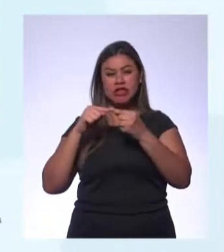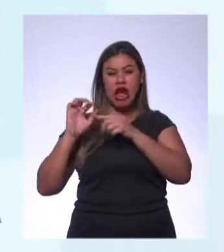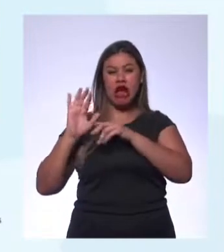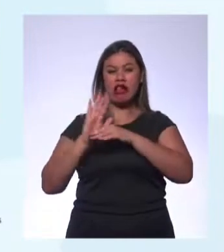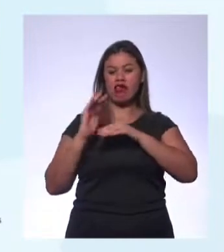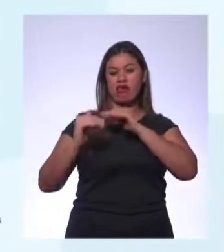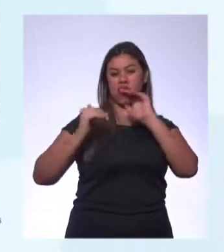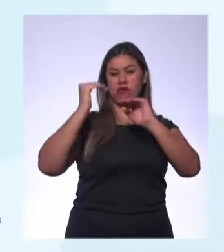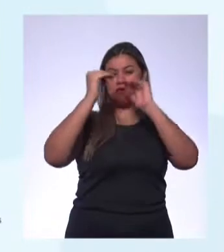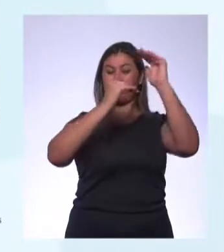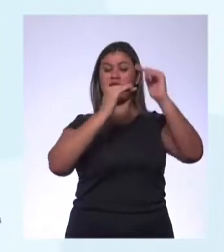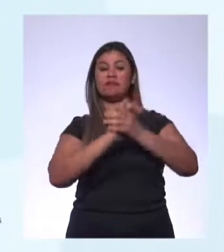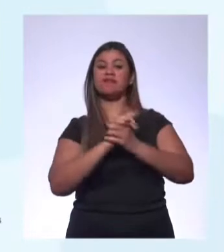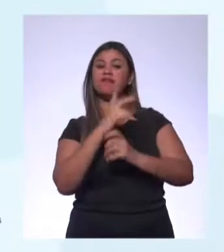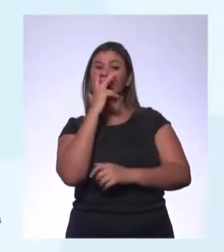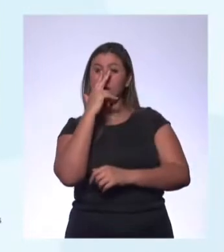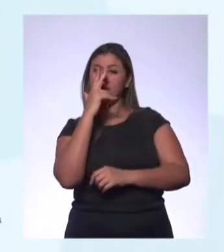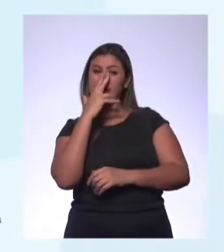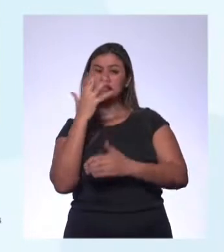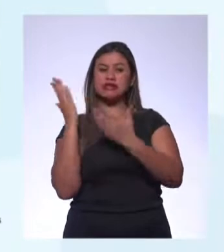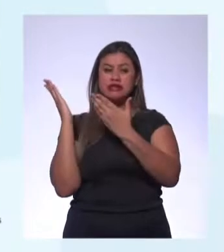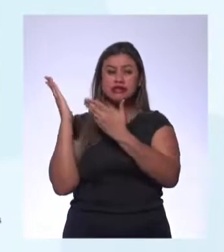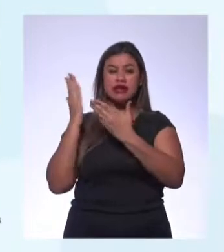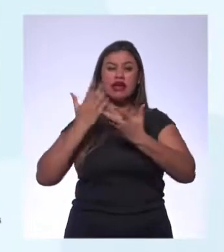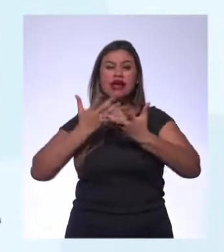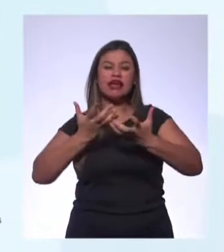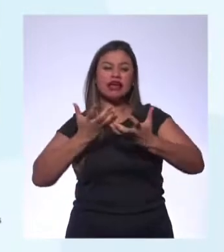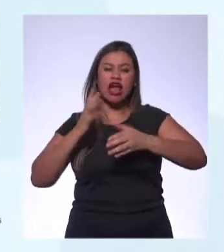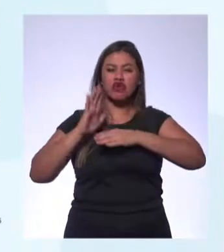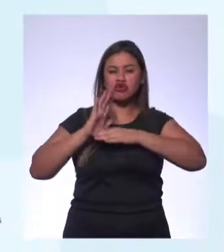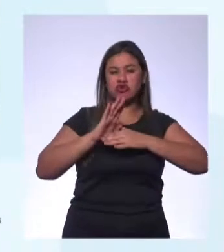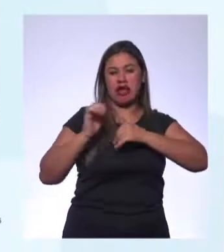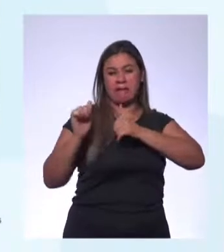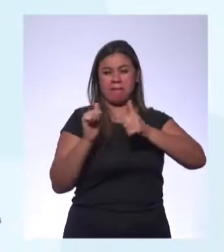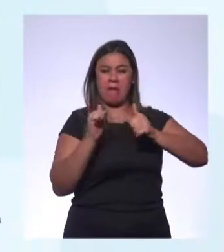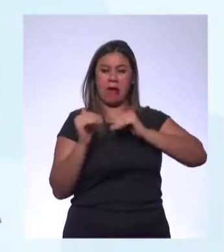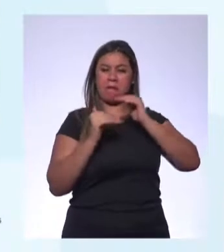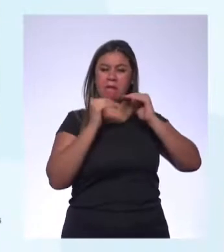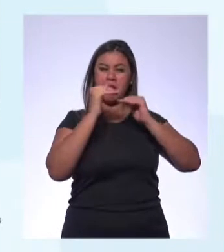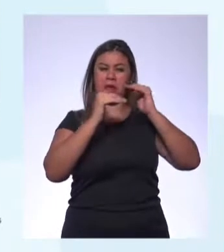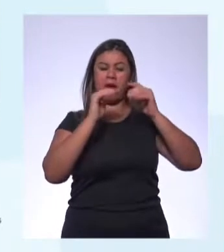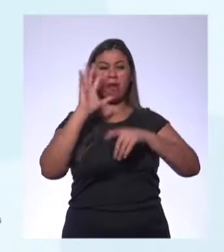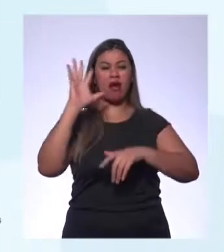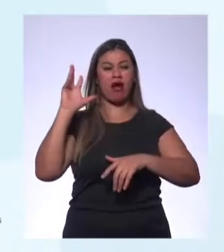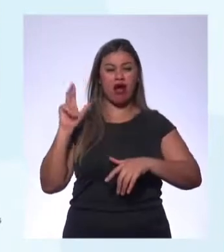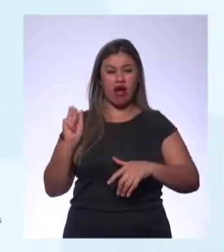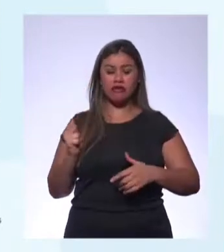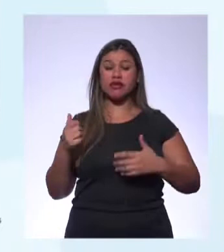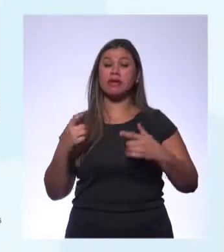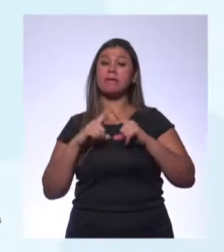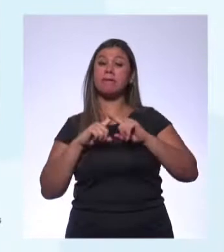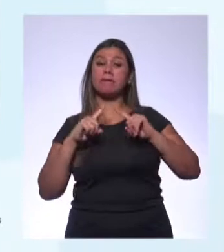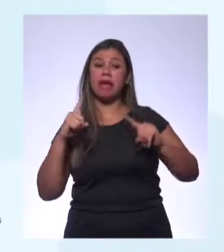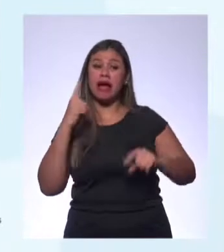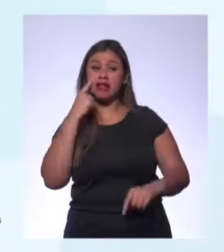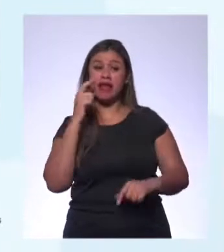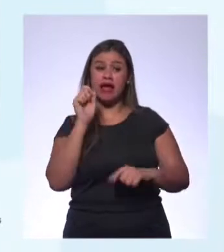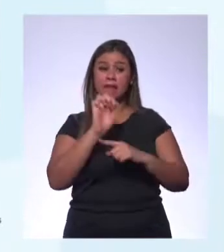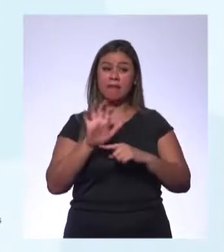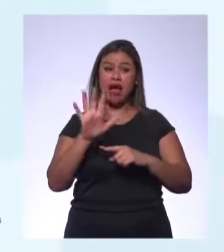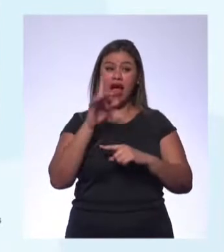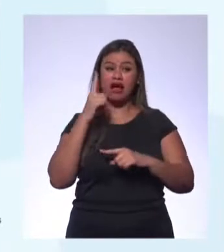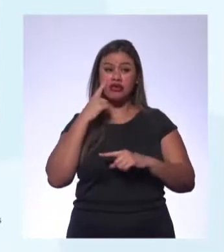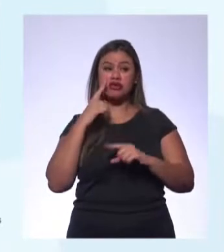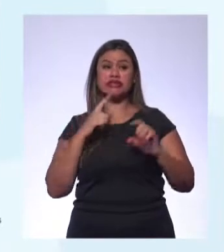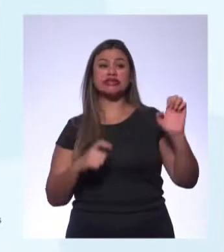civilizatória, né? Parecia que eles queriam o bem, o progresso e o desenvolvimento do continente. Mas, na imagem da esquerda, a